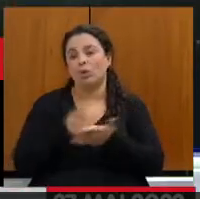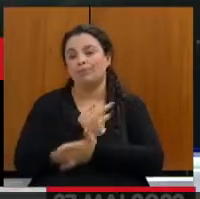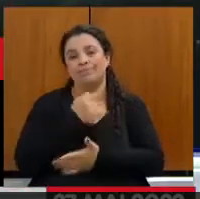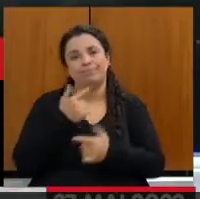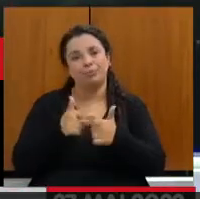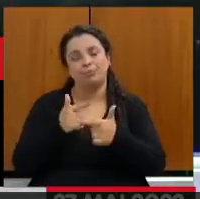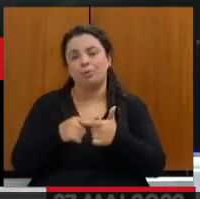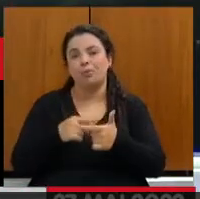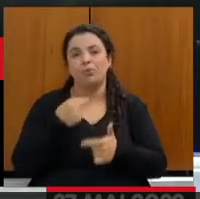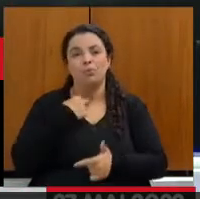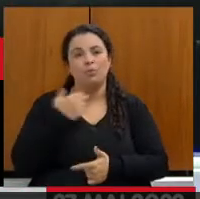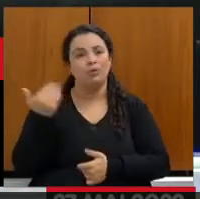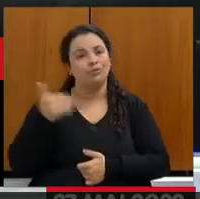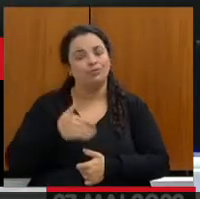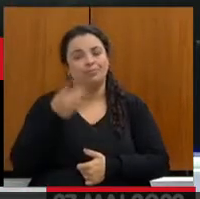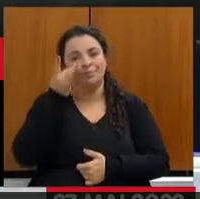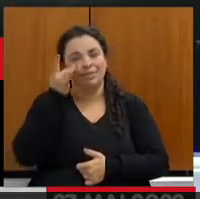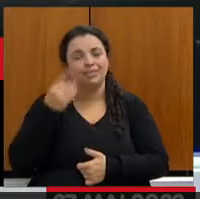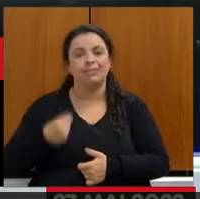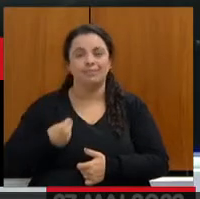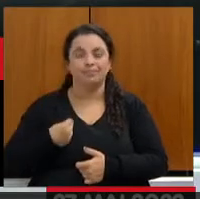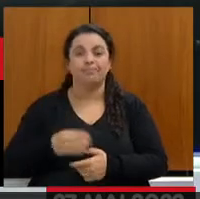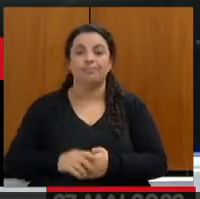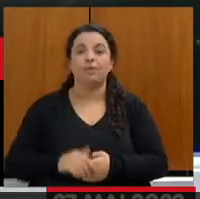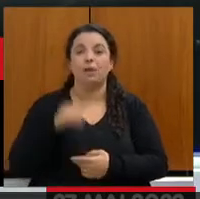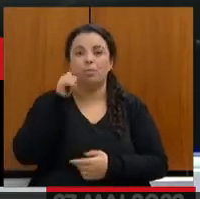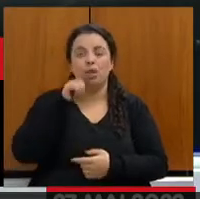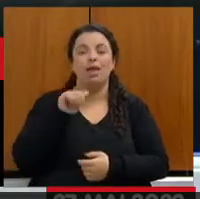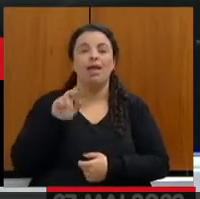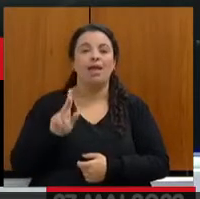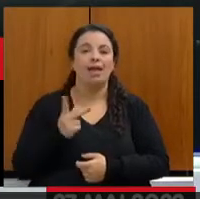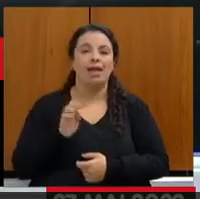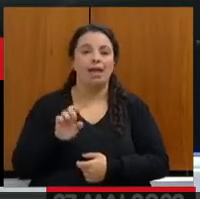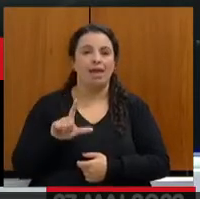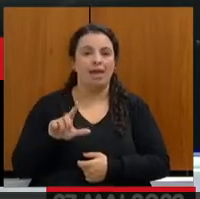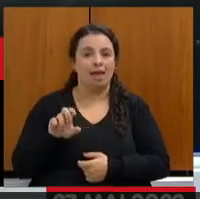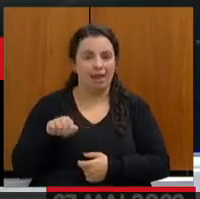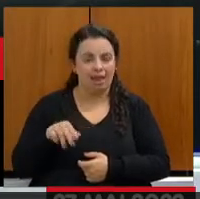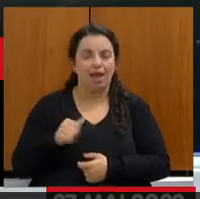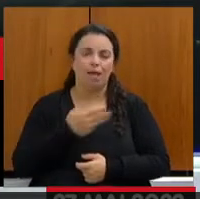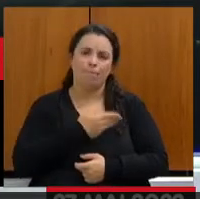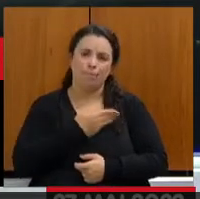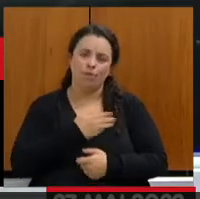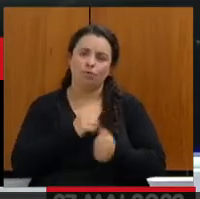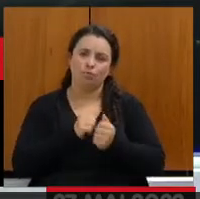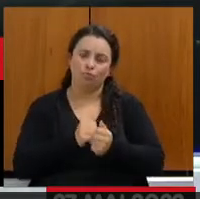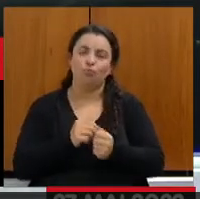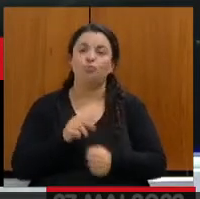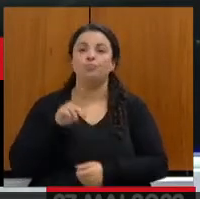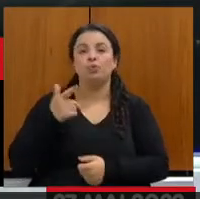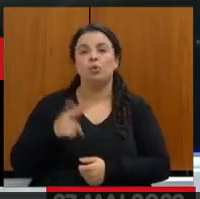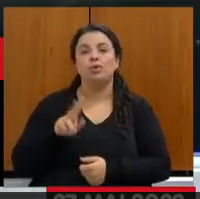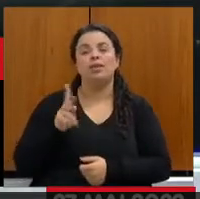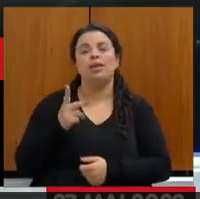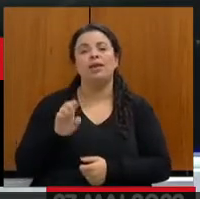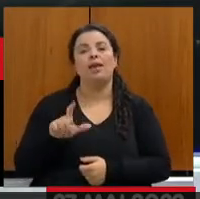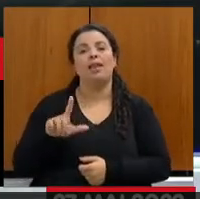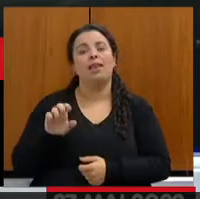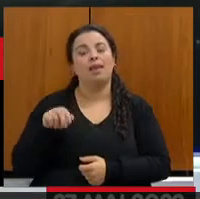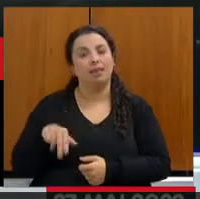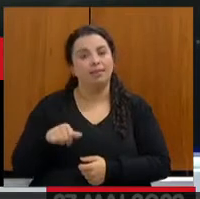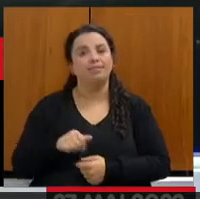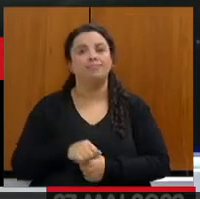e são elas Ellen Perrella grande amiga e companheira Helena Cardoso